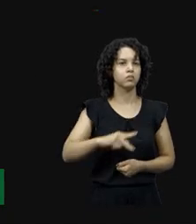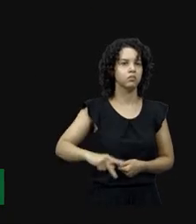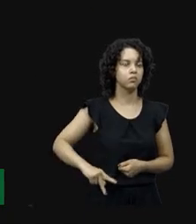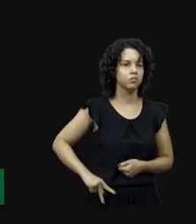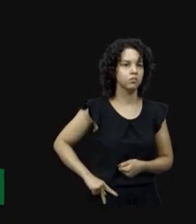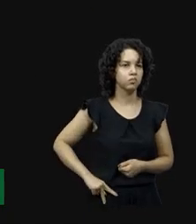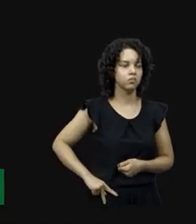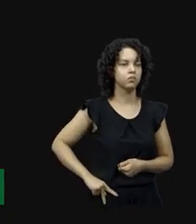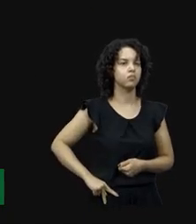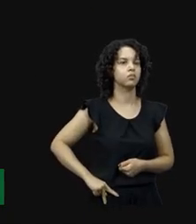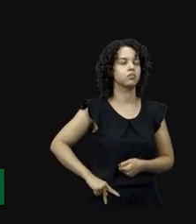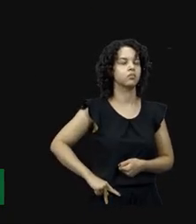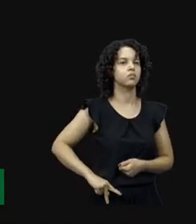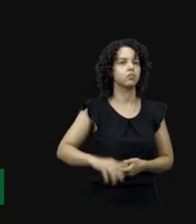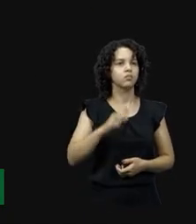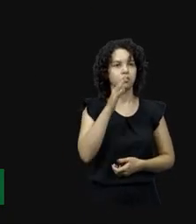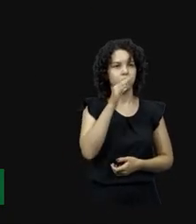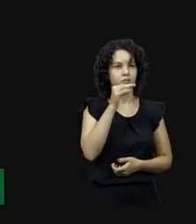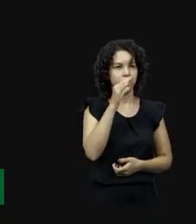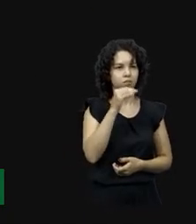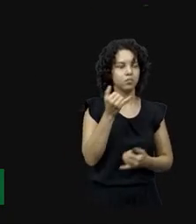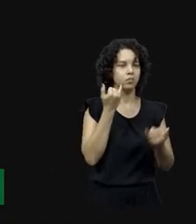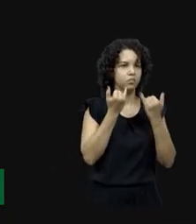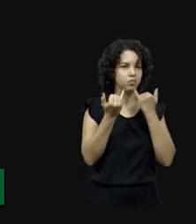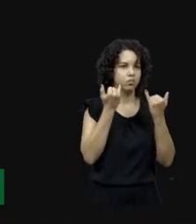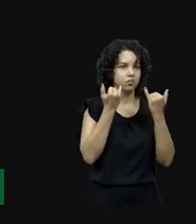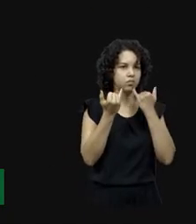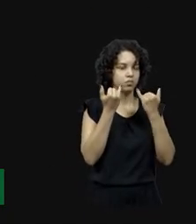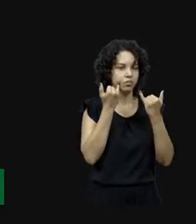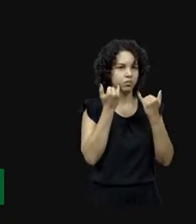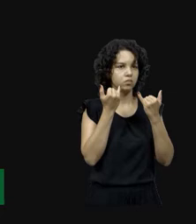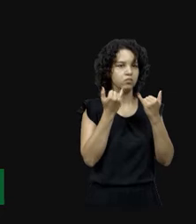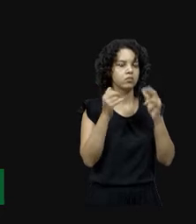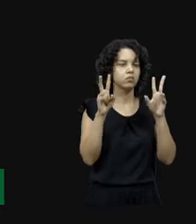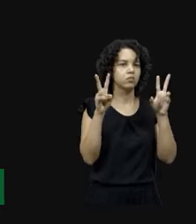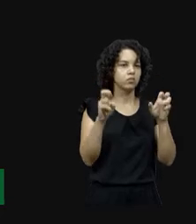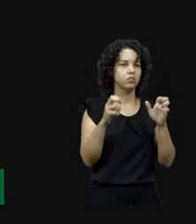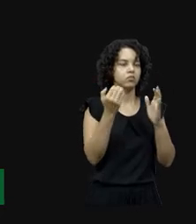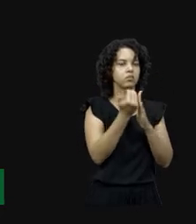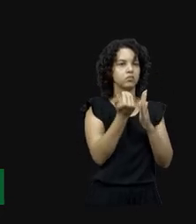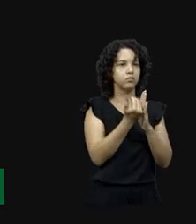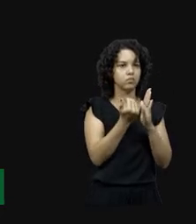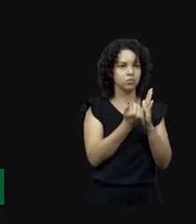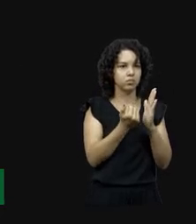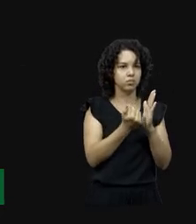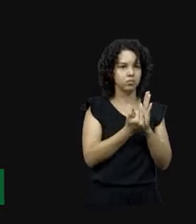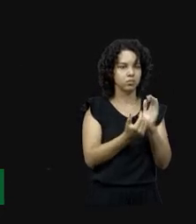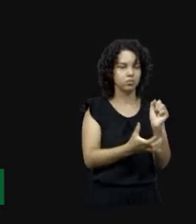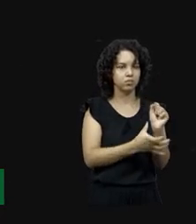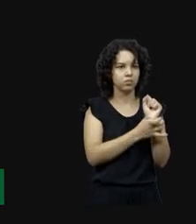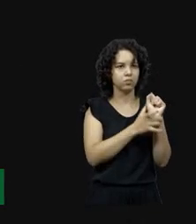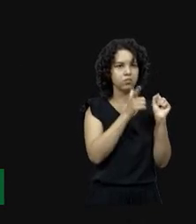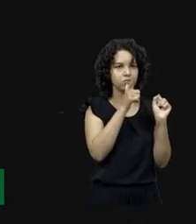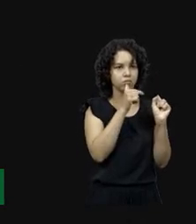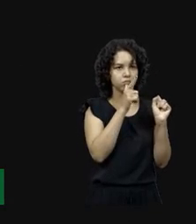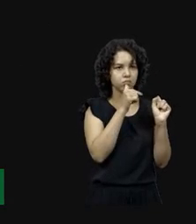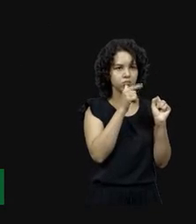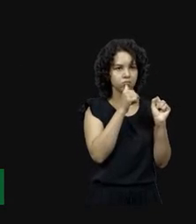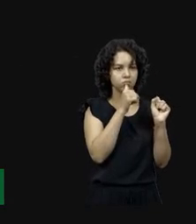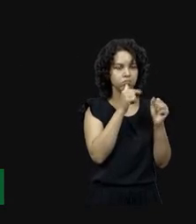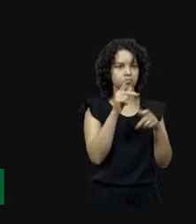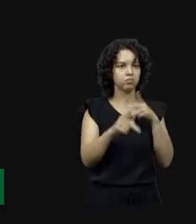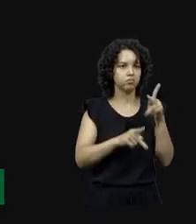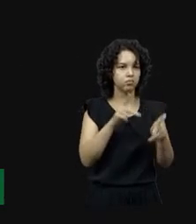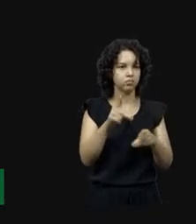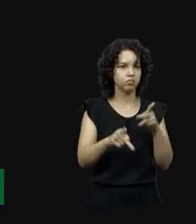CASAN informações acerca de medidas adotadas a fim de garantir a qualidade de água fornecida para a